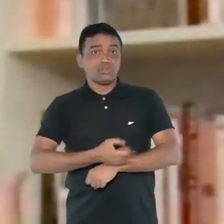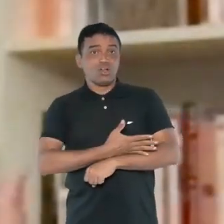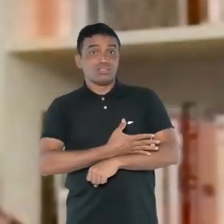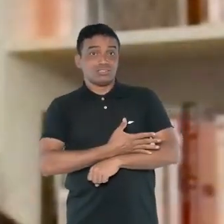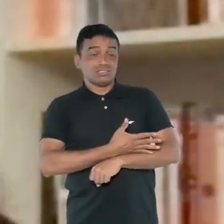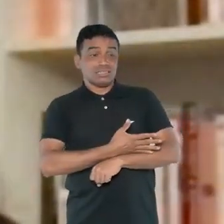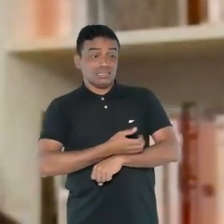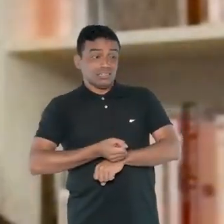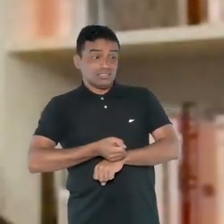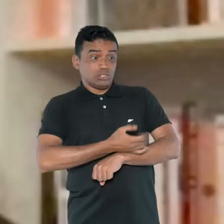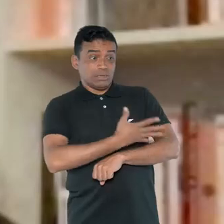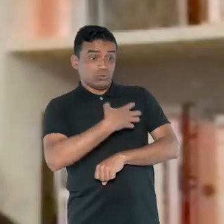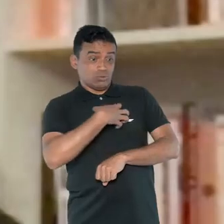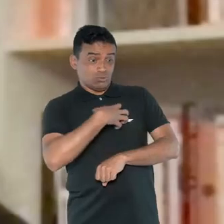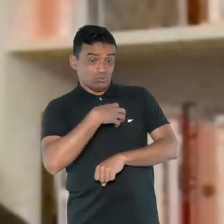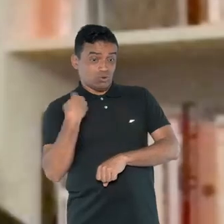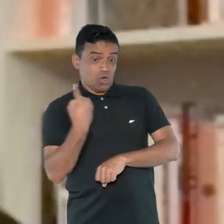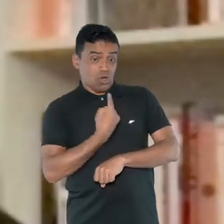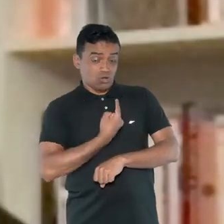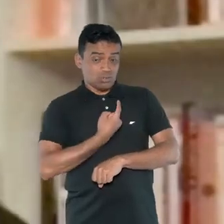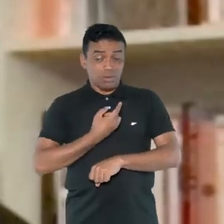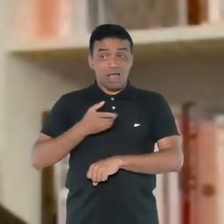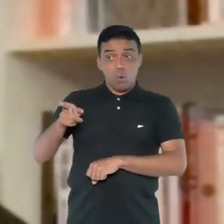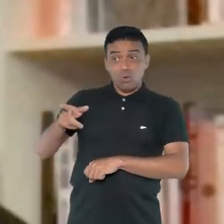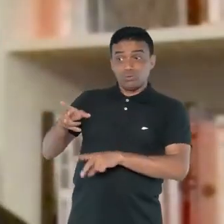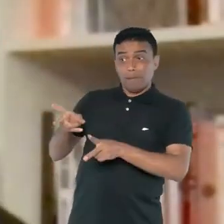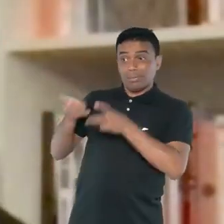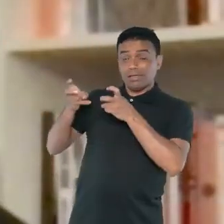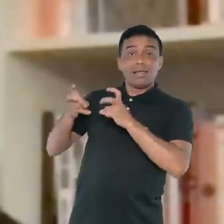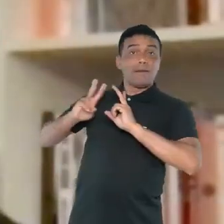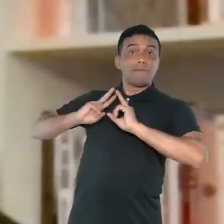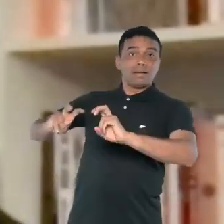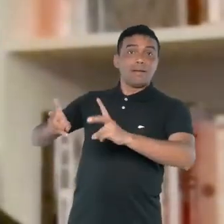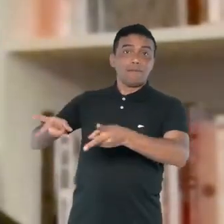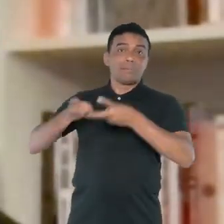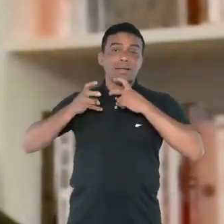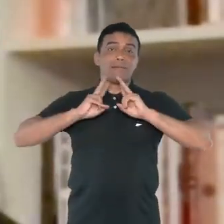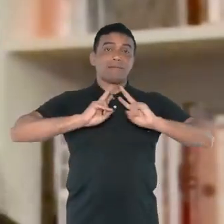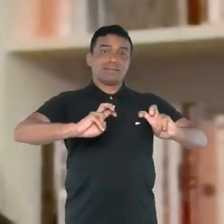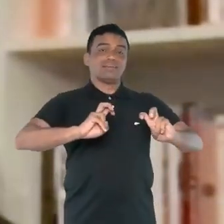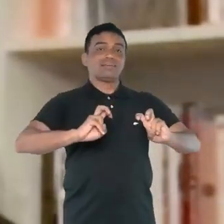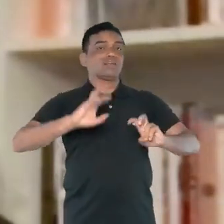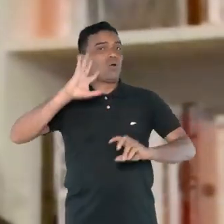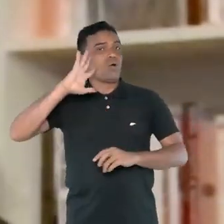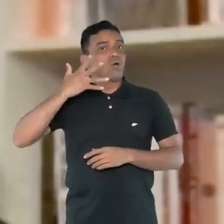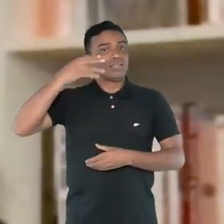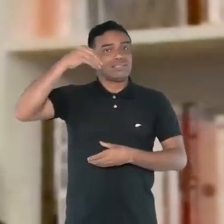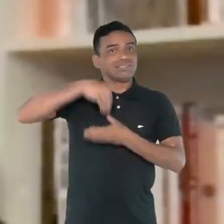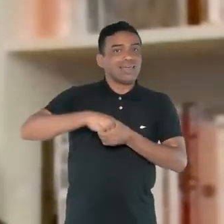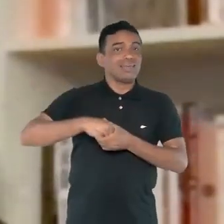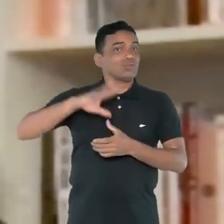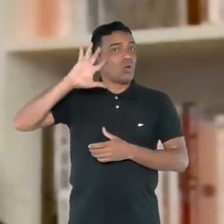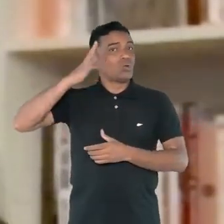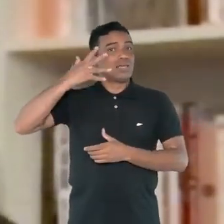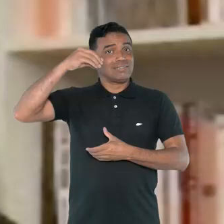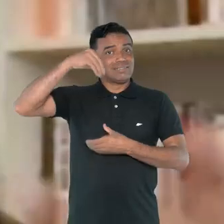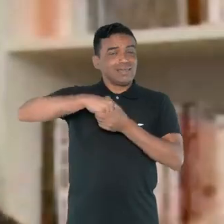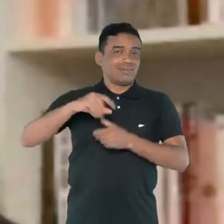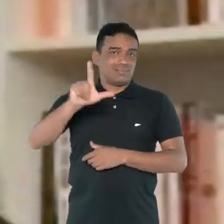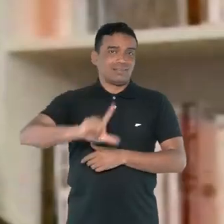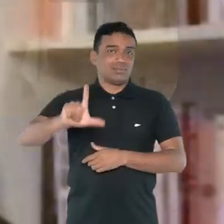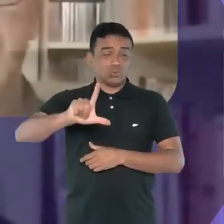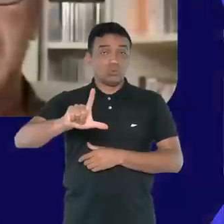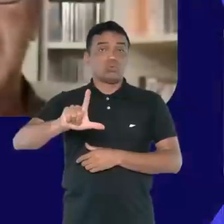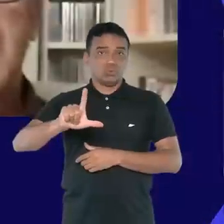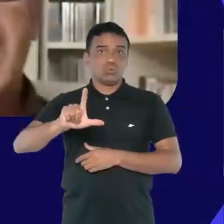nós para falar sobre os outros. Eu acho que uma das coisas que acontece na literatura, pelo menos nesta dimensão e na